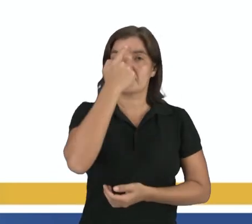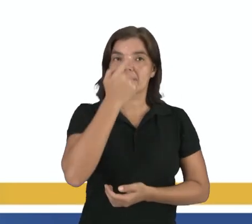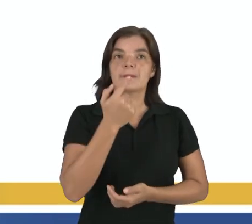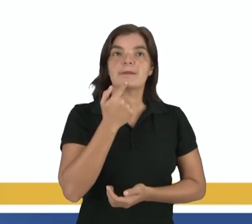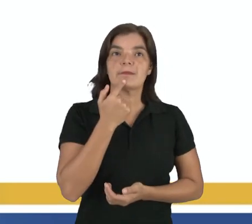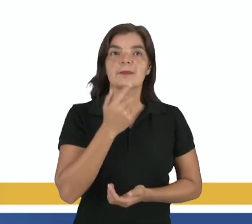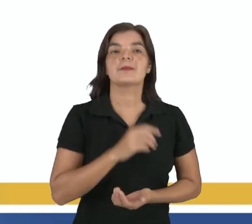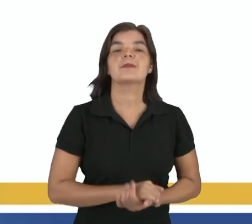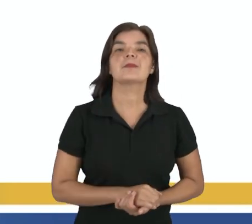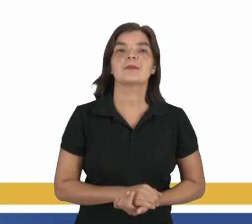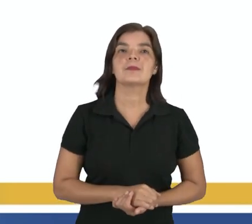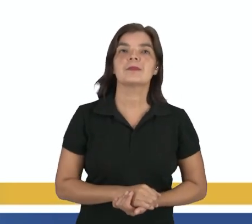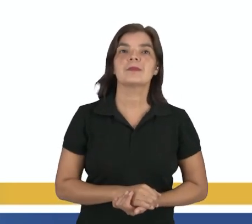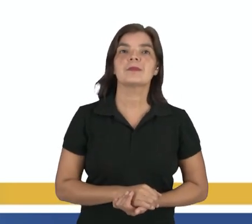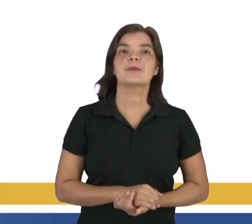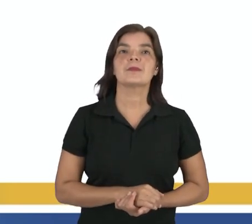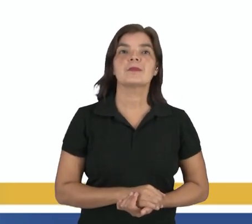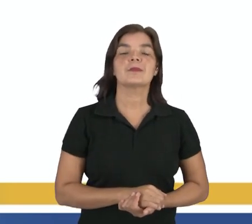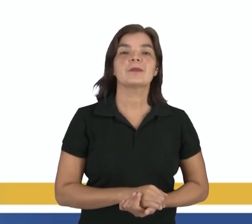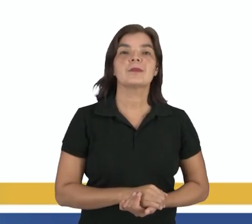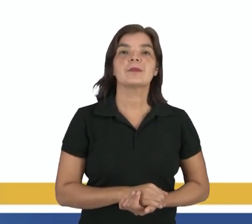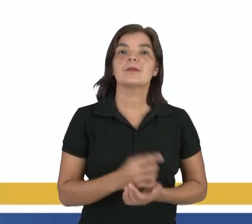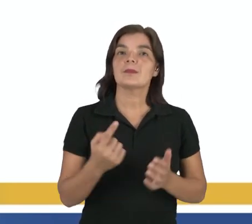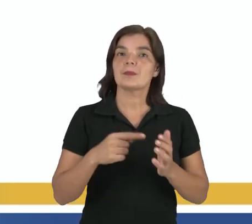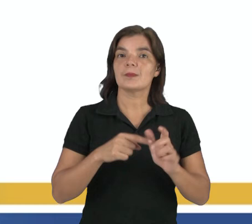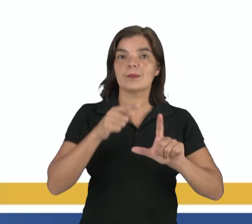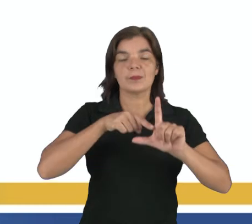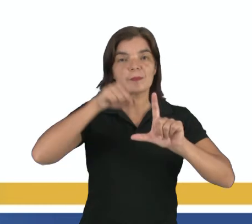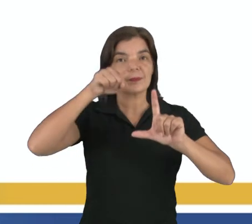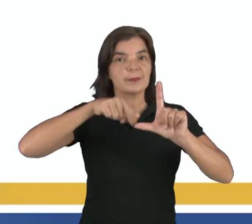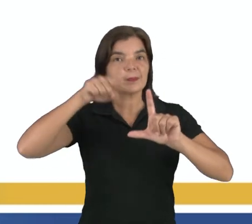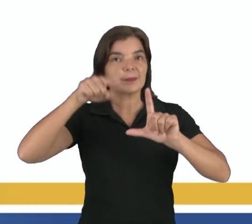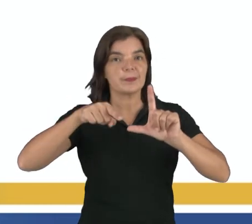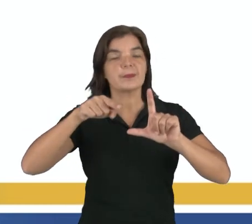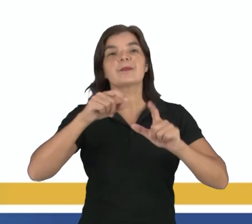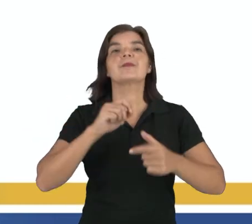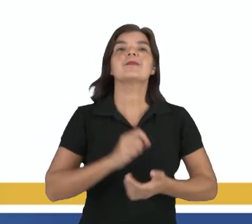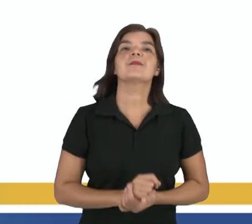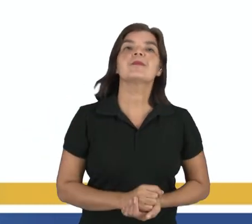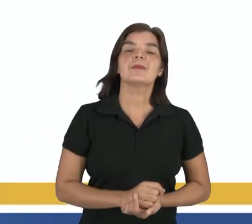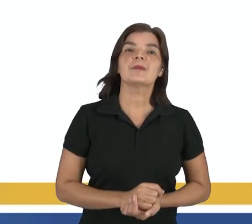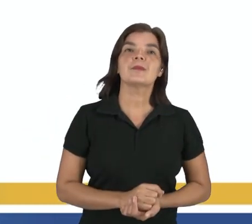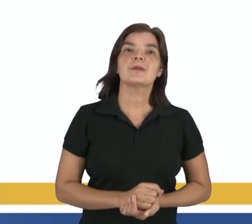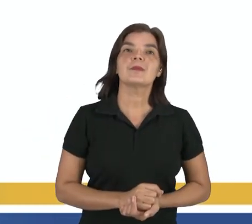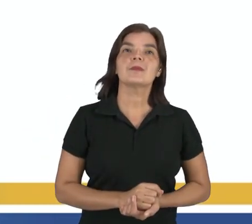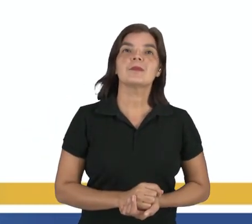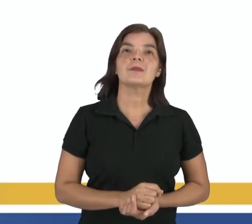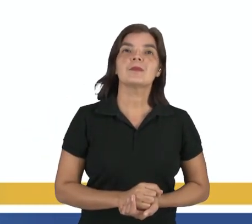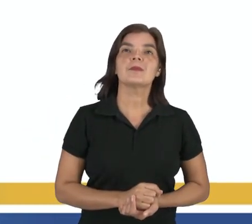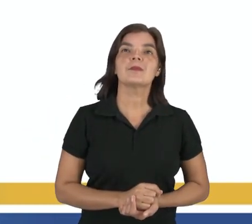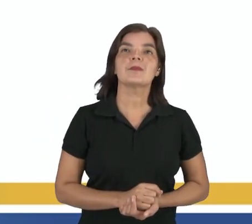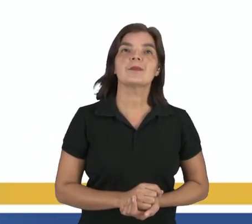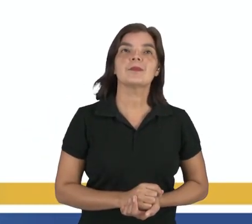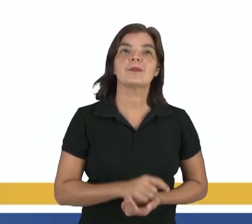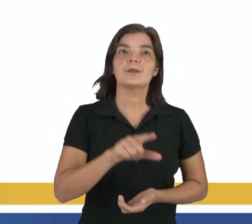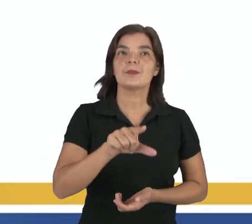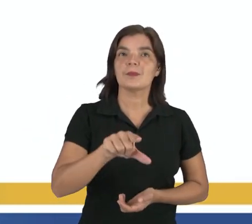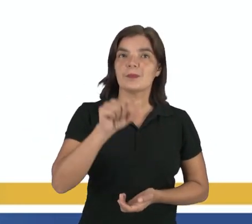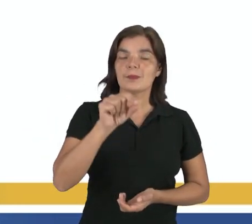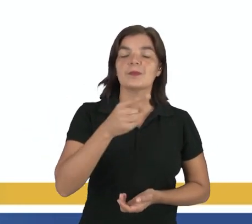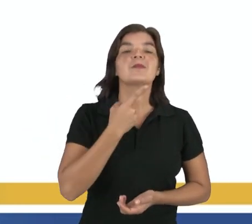imagem. Você, mais uma vez, vai inserir gráfico de coluna ou de barra e selecionar a